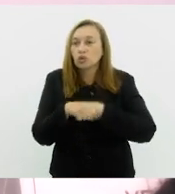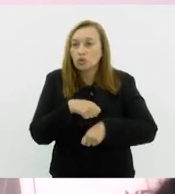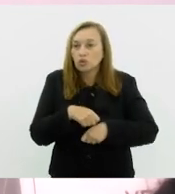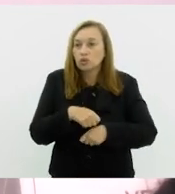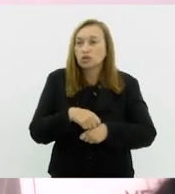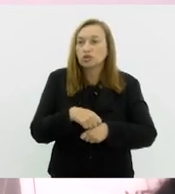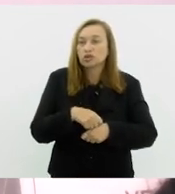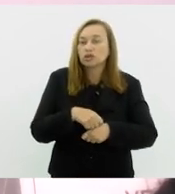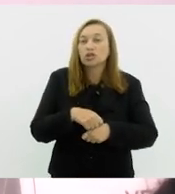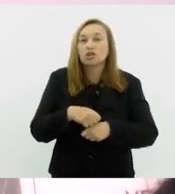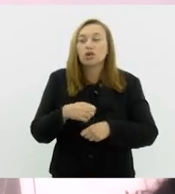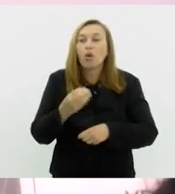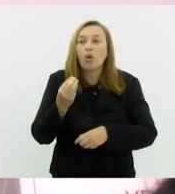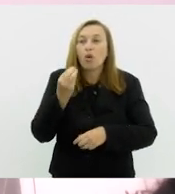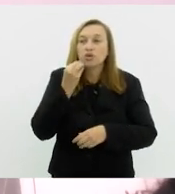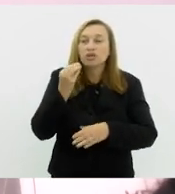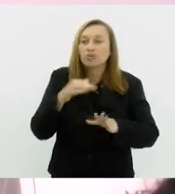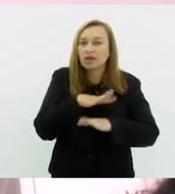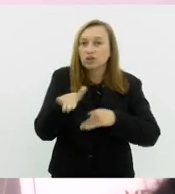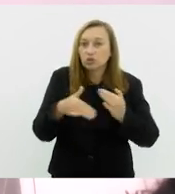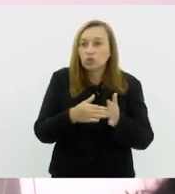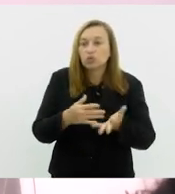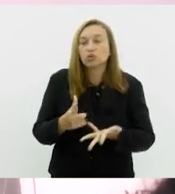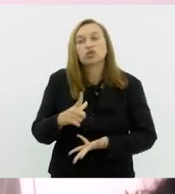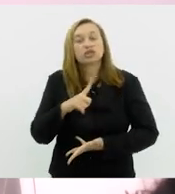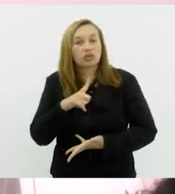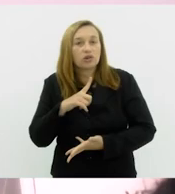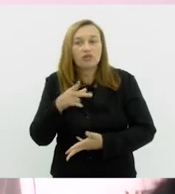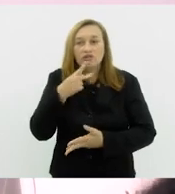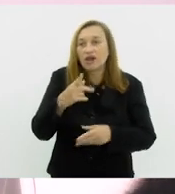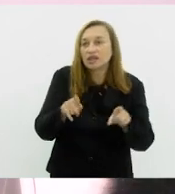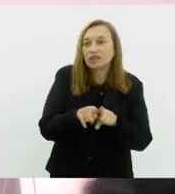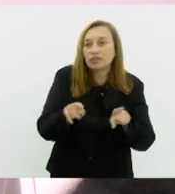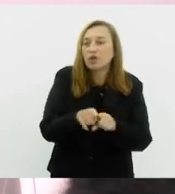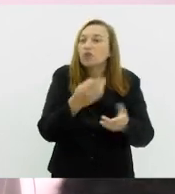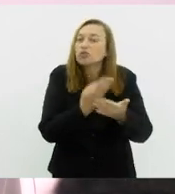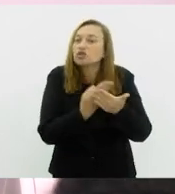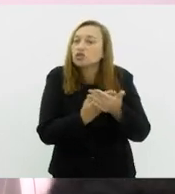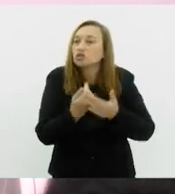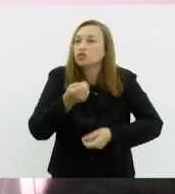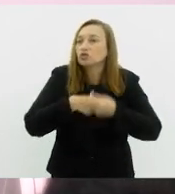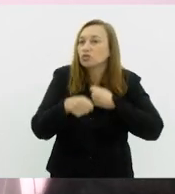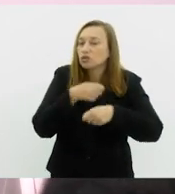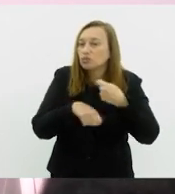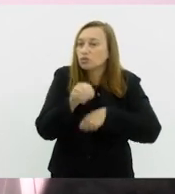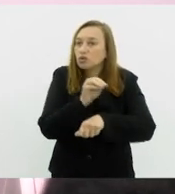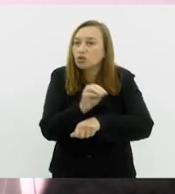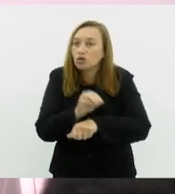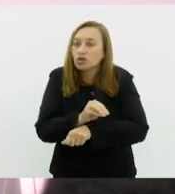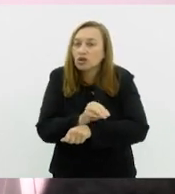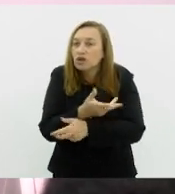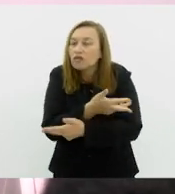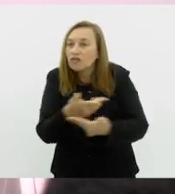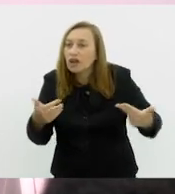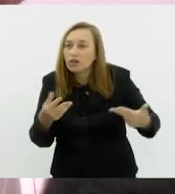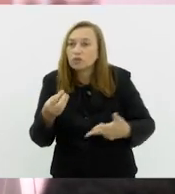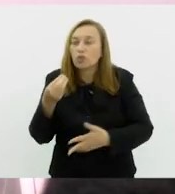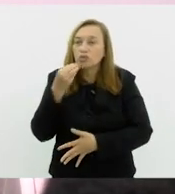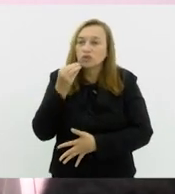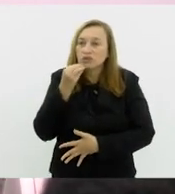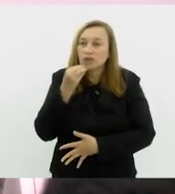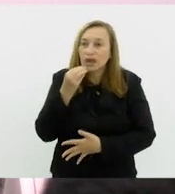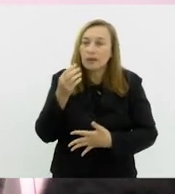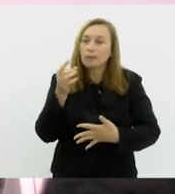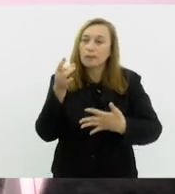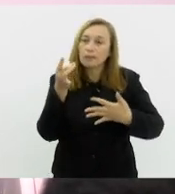equidade de oportunidade. Existe algo que a gente fala também quando a gente estuda na economia do cuidado, que é o custo de oportunidade. Para cada